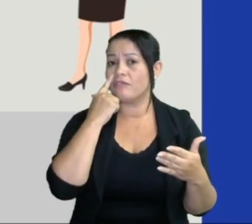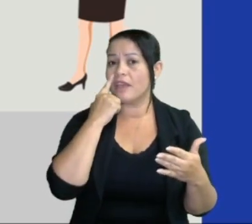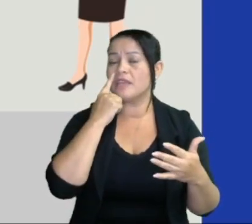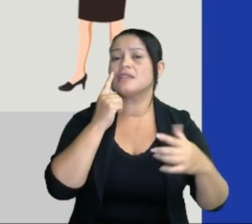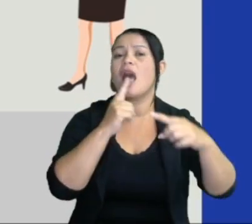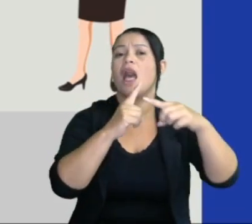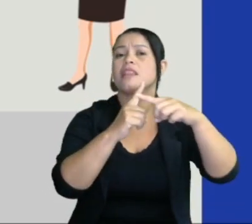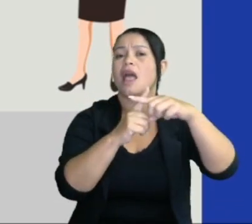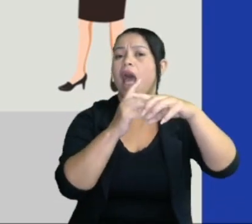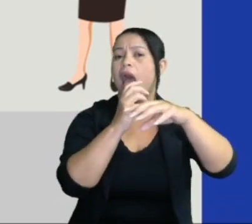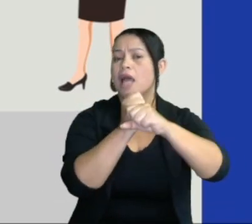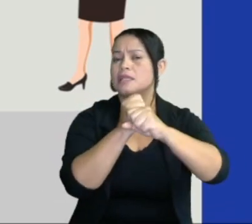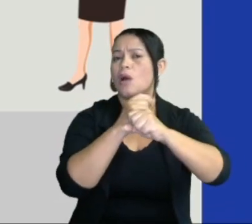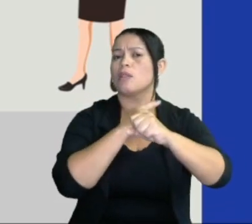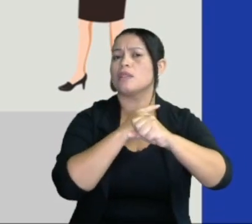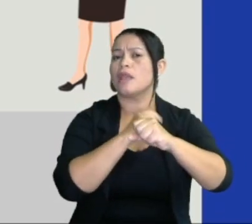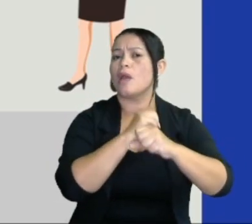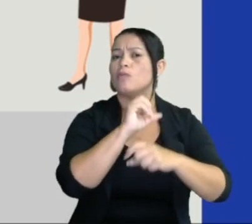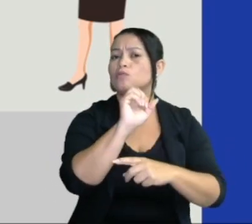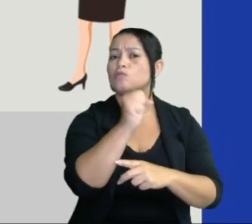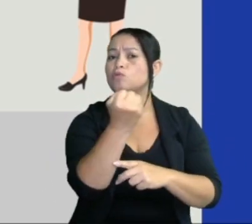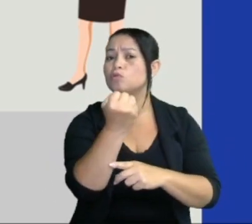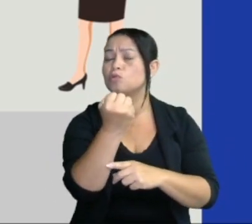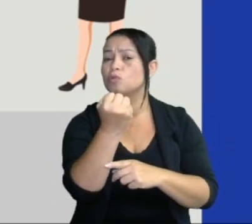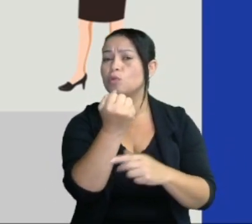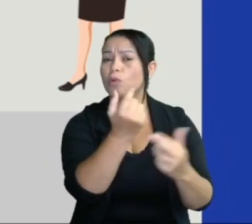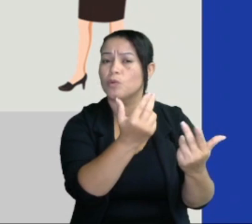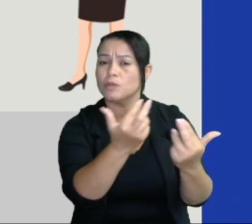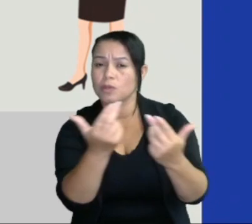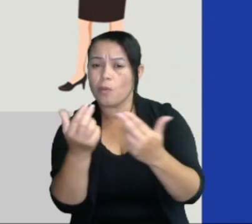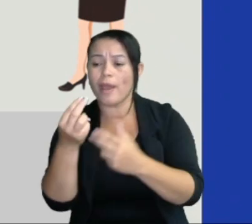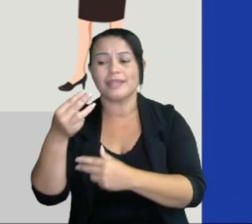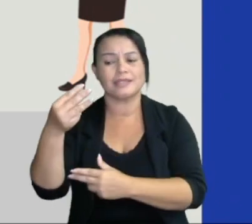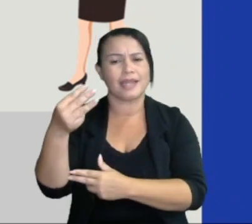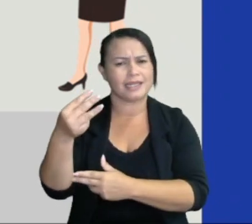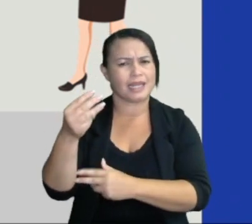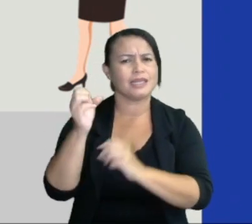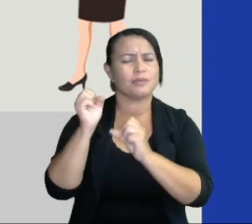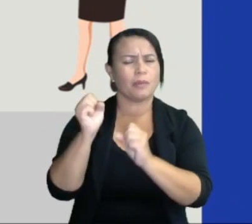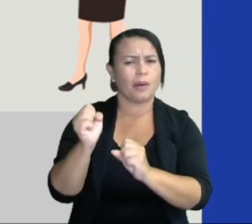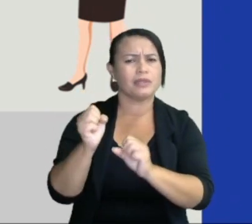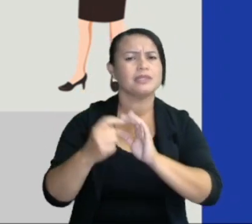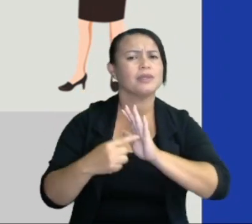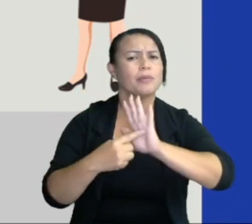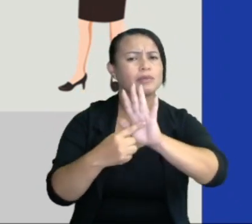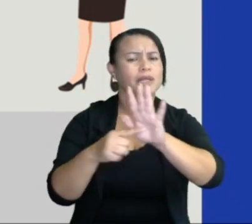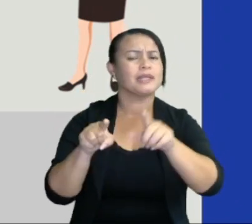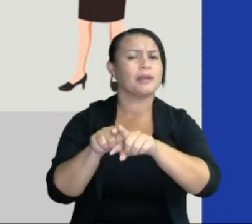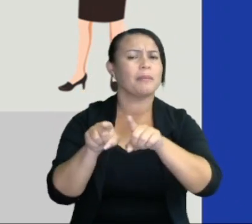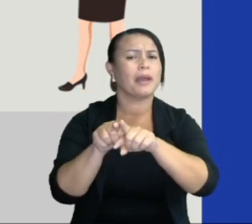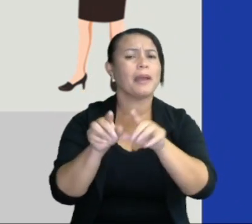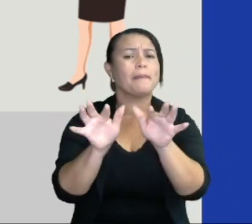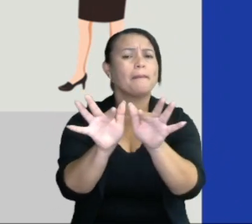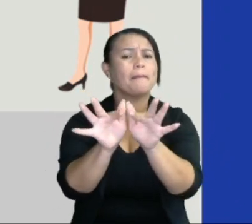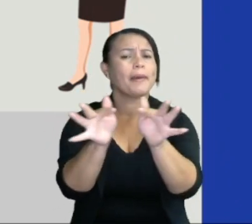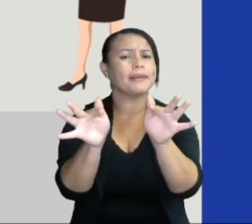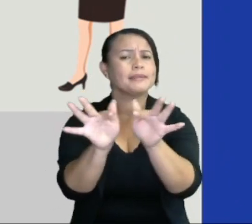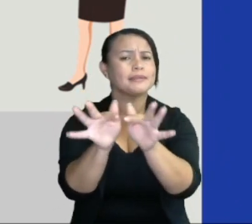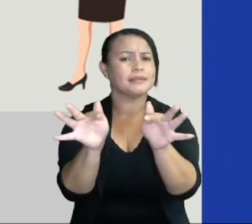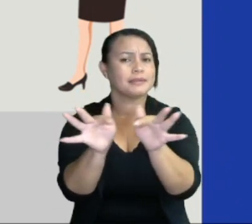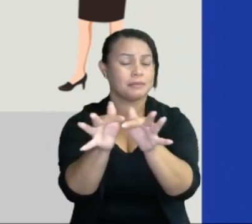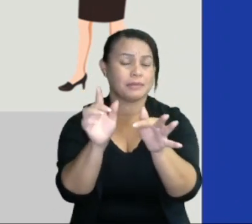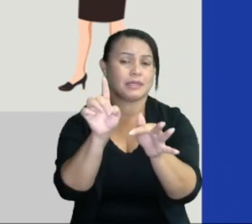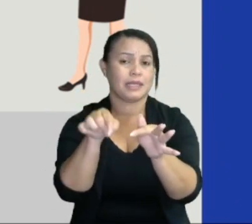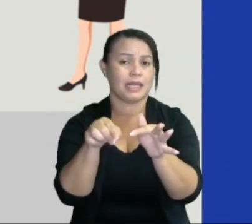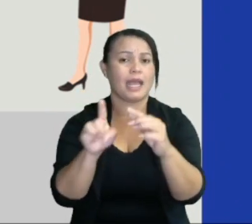temos 8 parcelas iguais a 3. Ela pode ser indicada de uma forma mais simplificada,